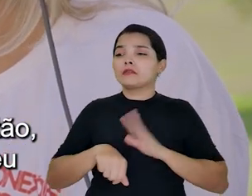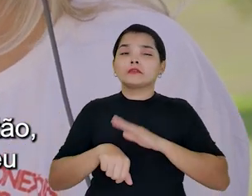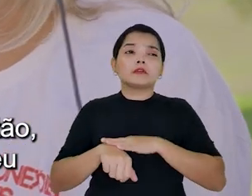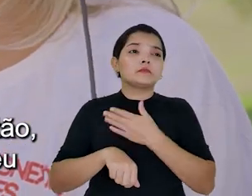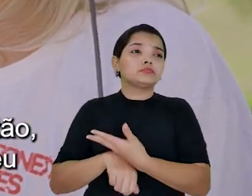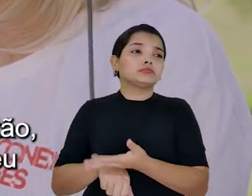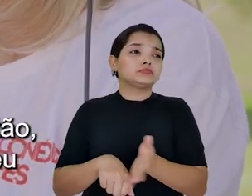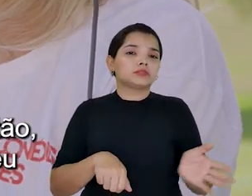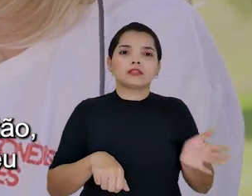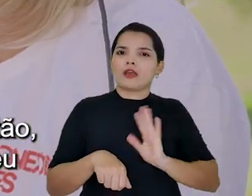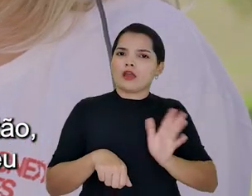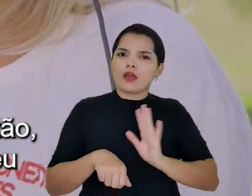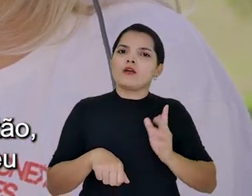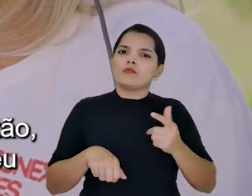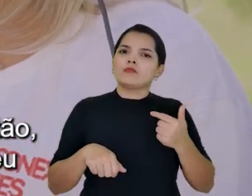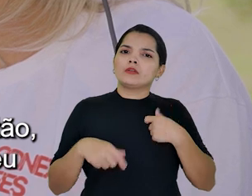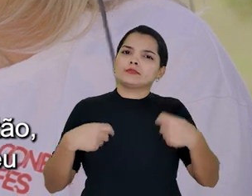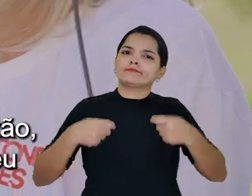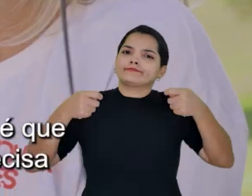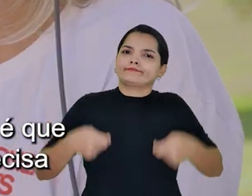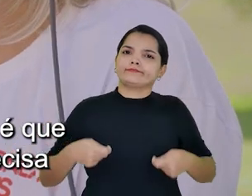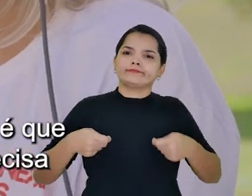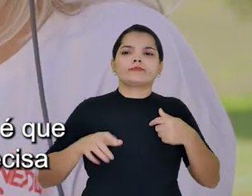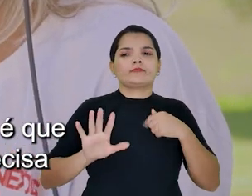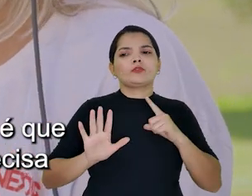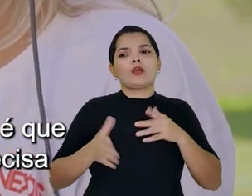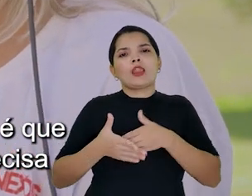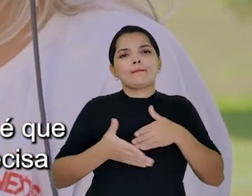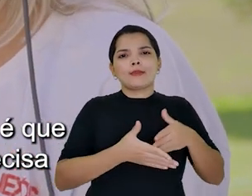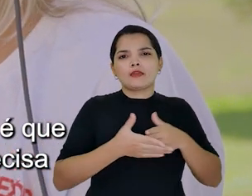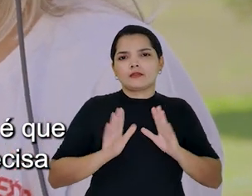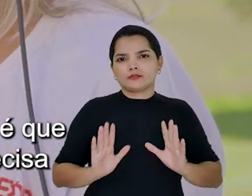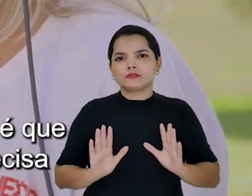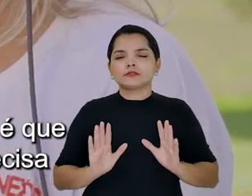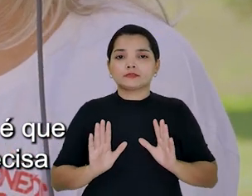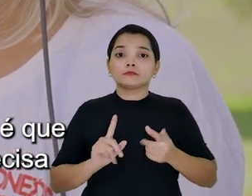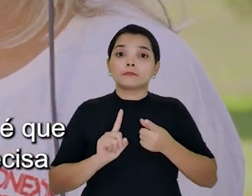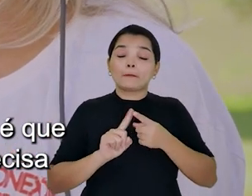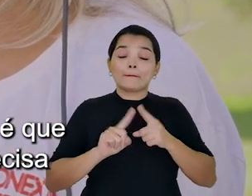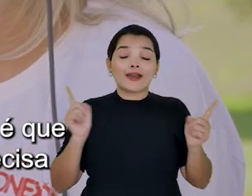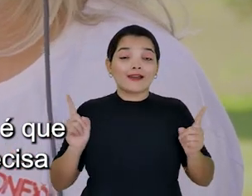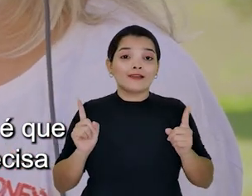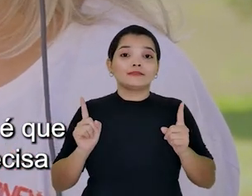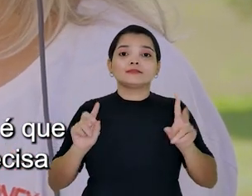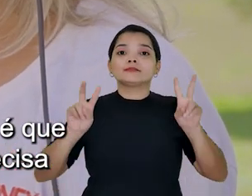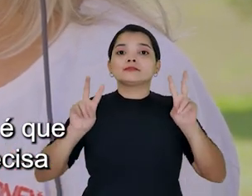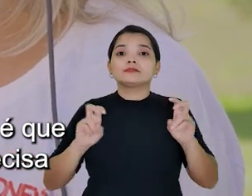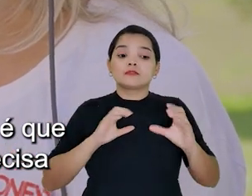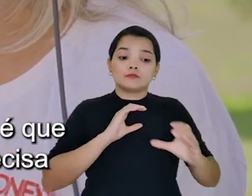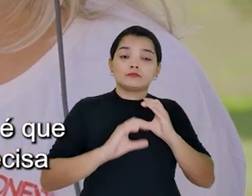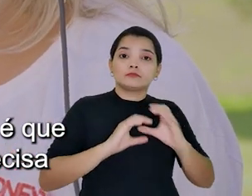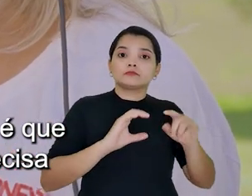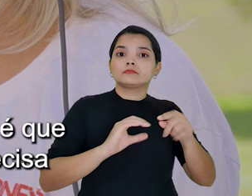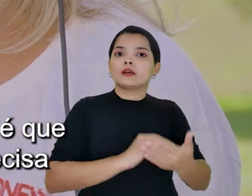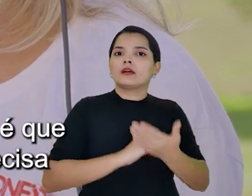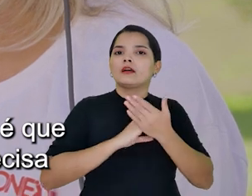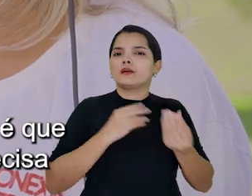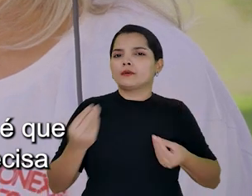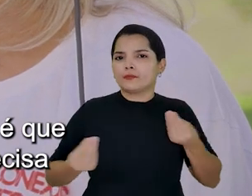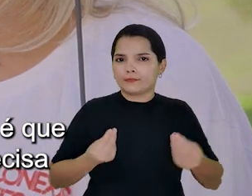coloca então Existem muitos outros componentes mas eu vou me ater à questão da comunicação como é que a comunicação pode nos